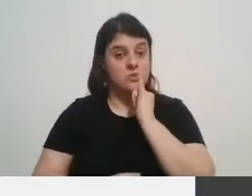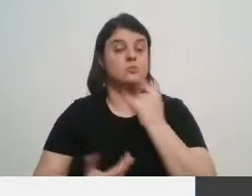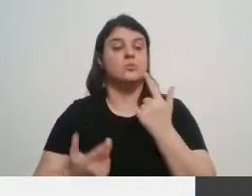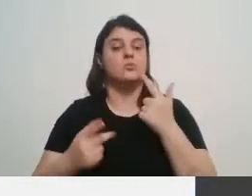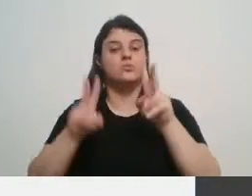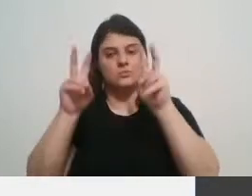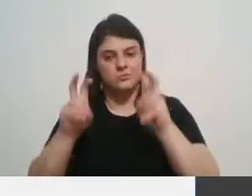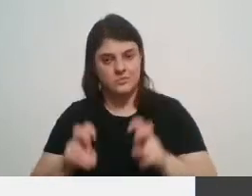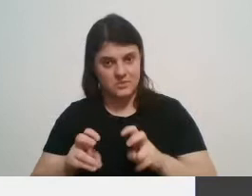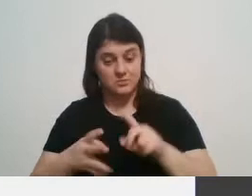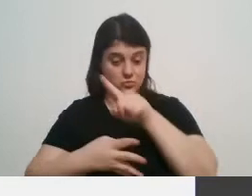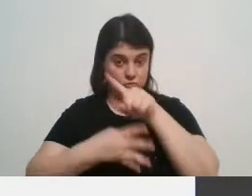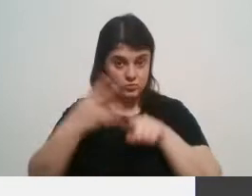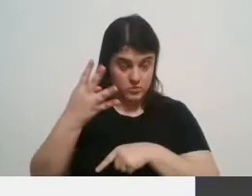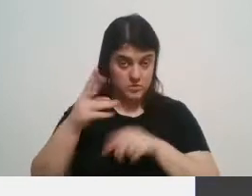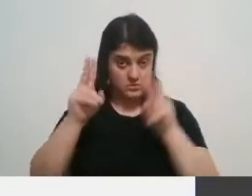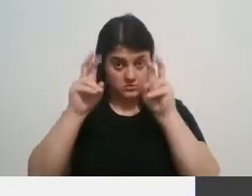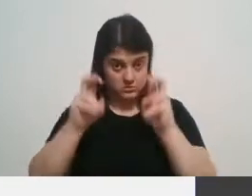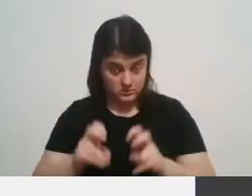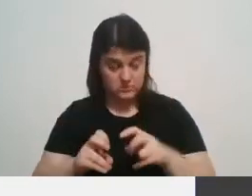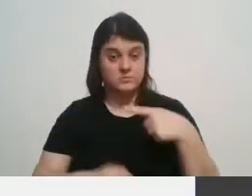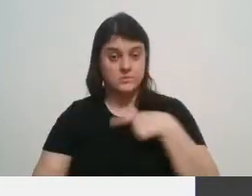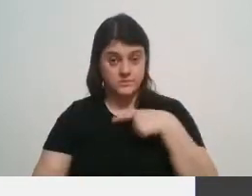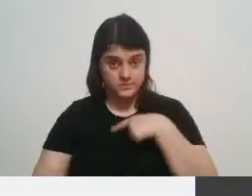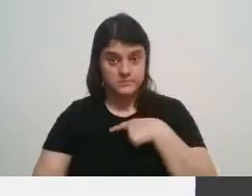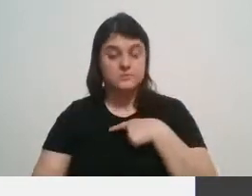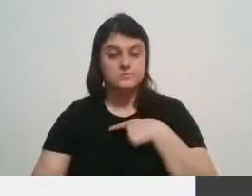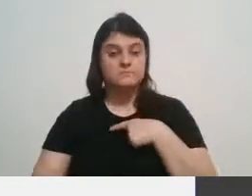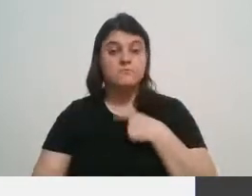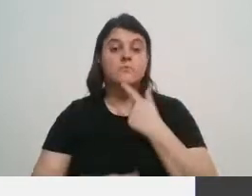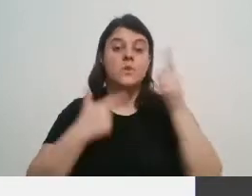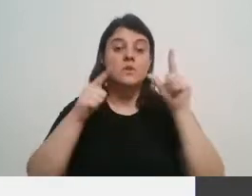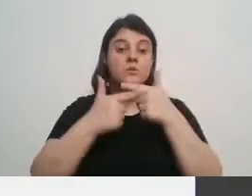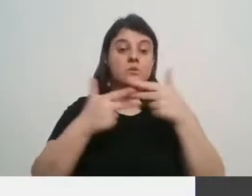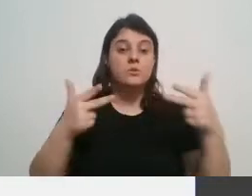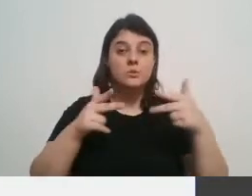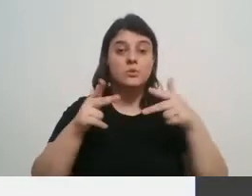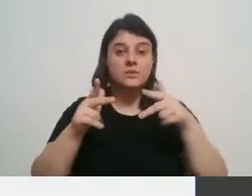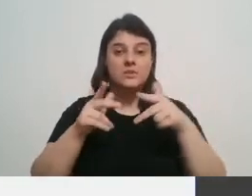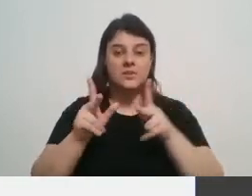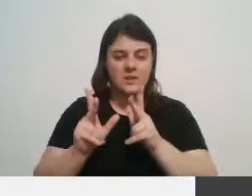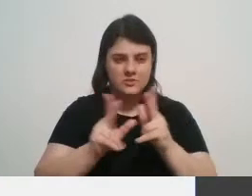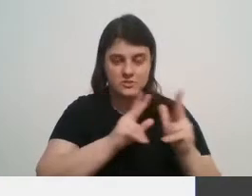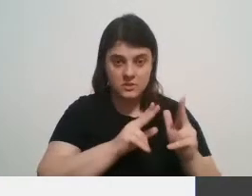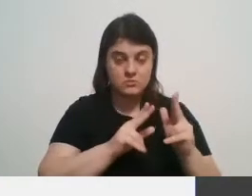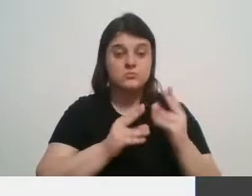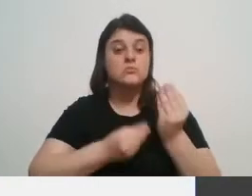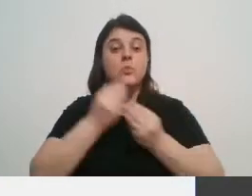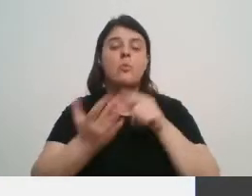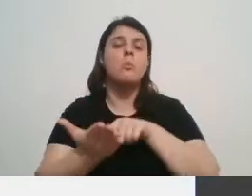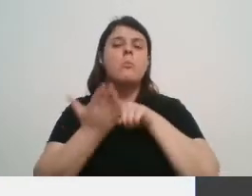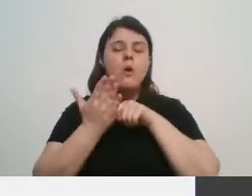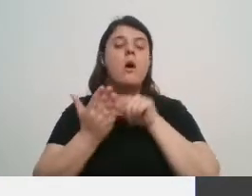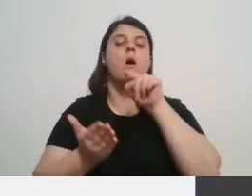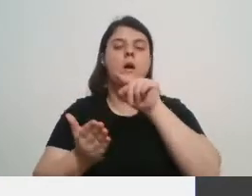os quatro temas do arquivo remissivo de assuntos e as linhas editoriais do jornal, o que pode nos indicar que esse é o